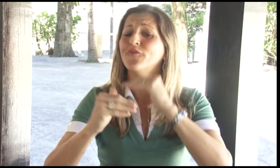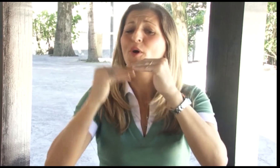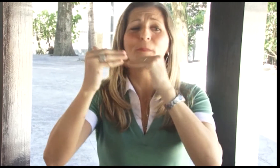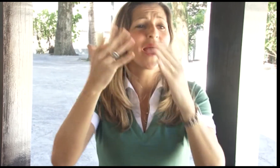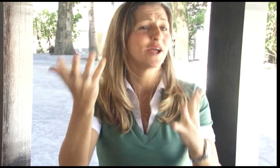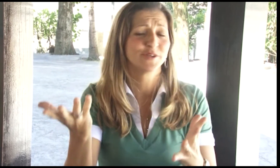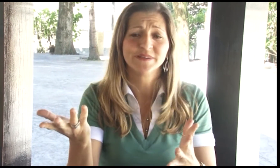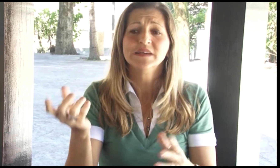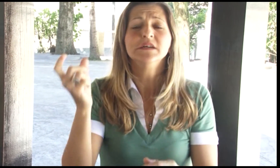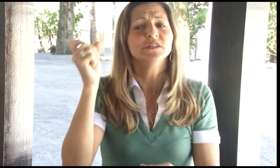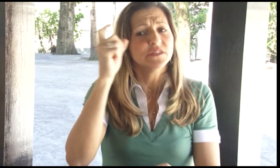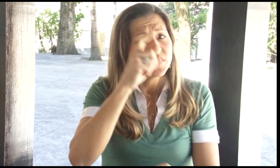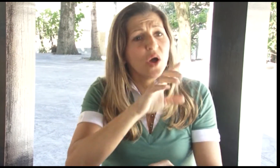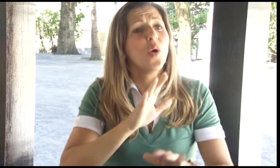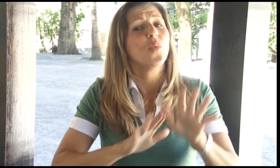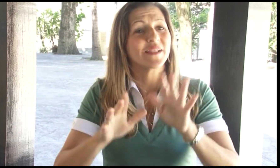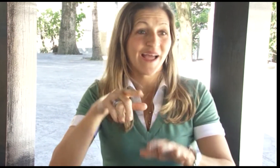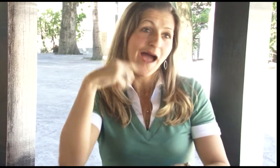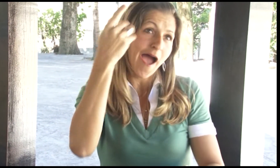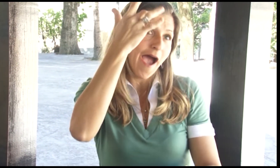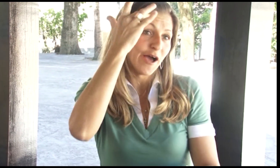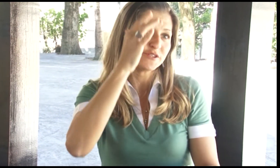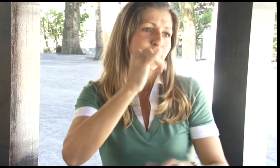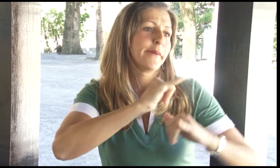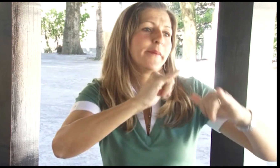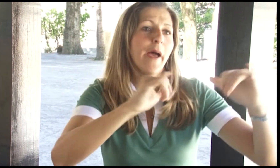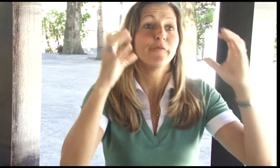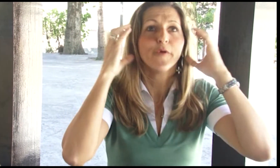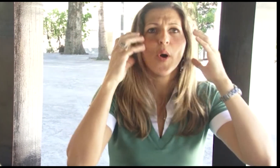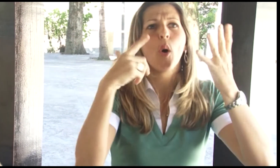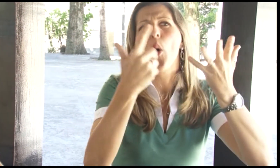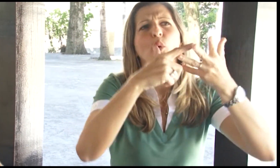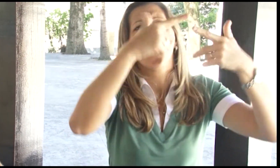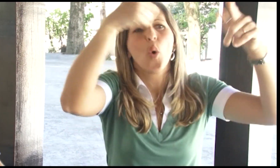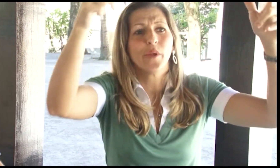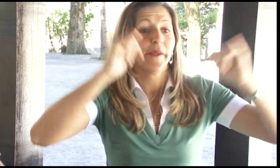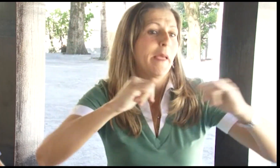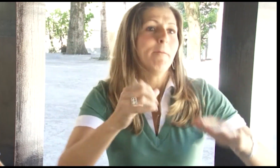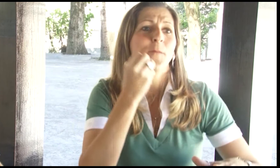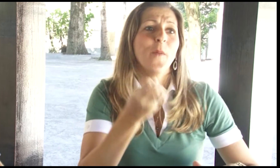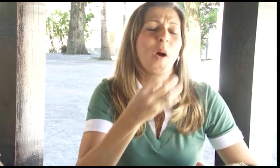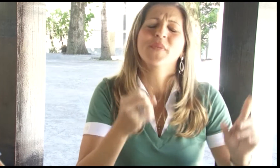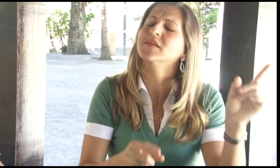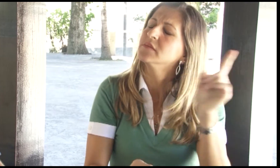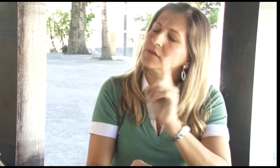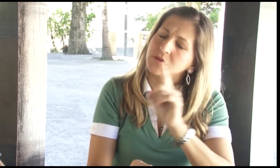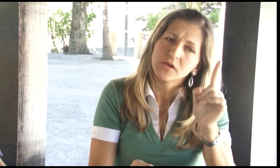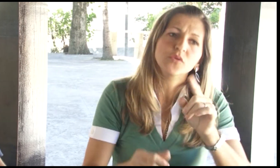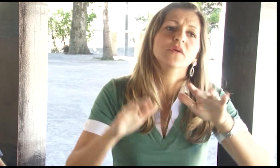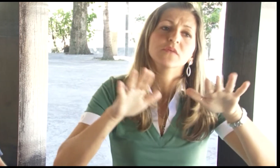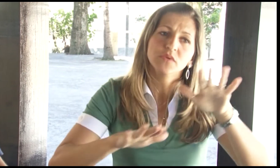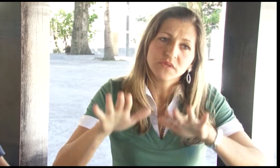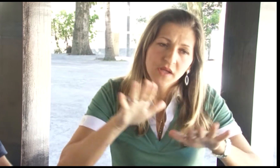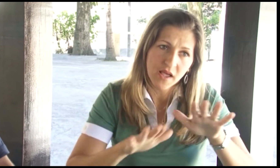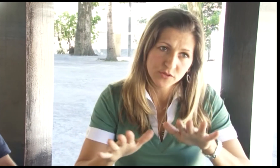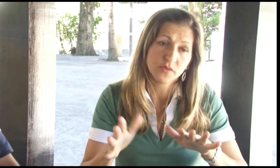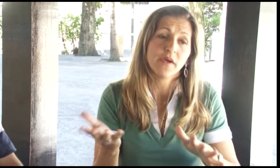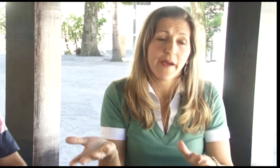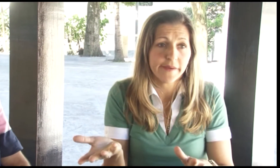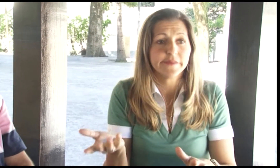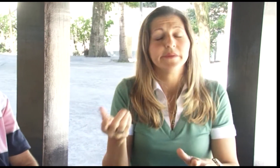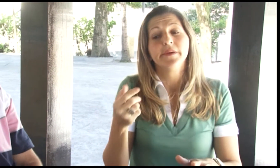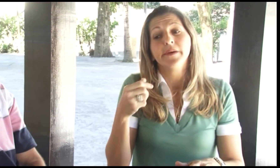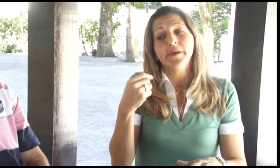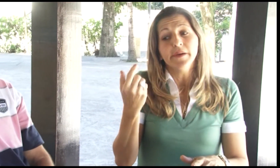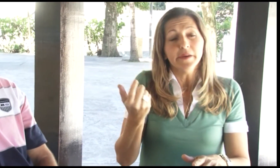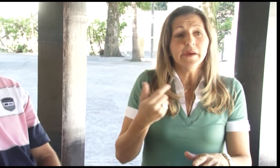de desenvolvimento e o outro não, outros conseguem. E eu acho que as pessoas, eu também tenho que divulgar, porque muitas